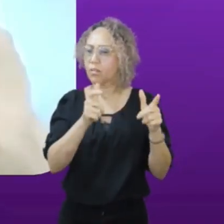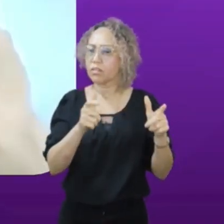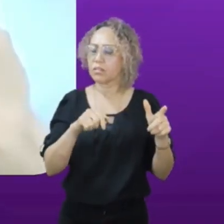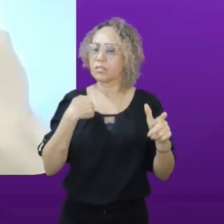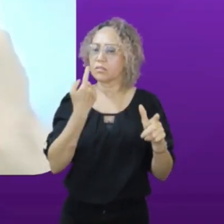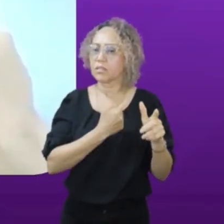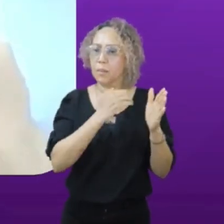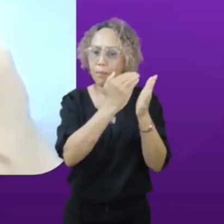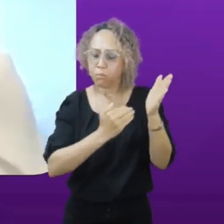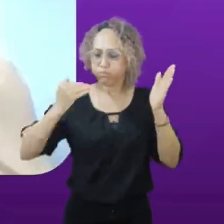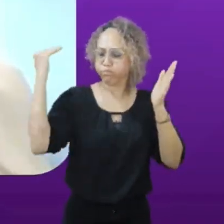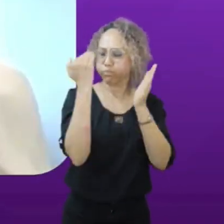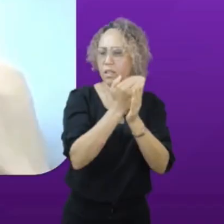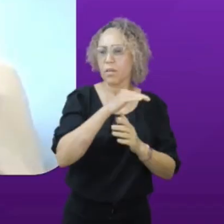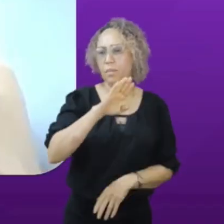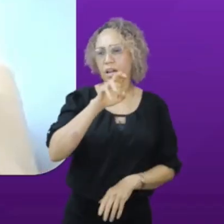mais de 500% entre